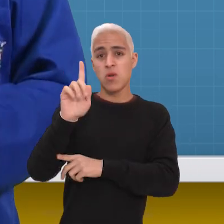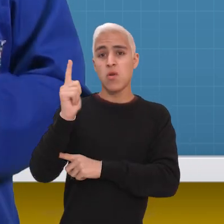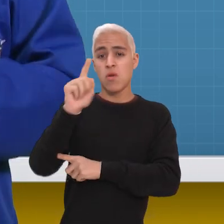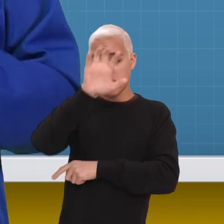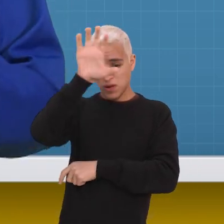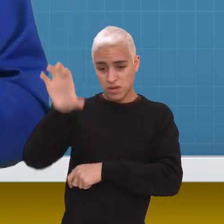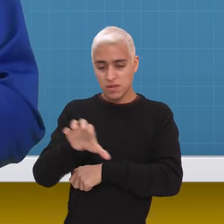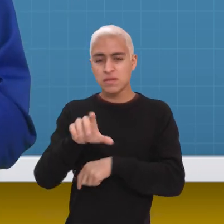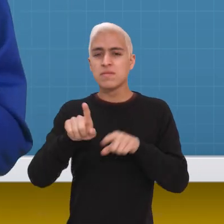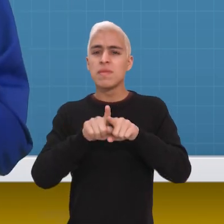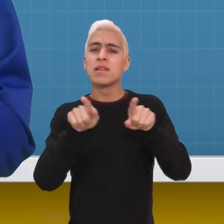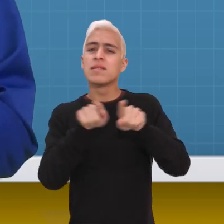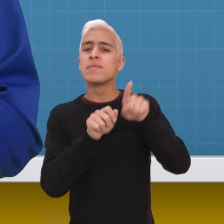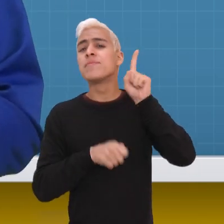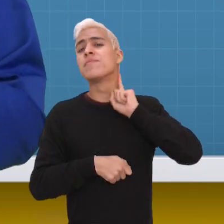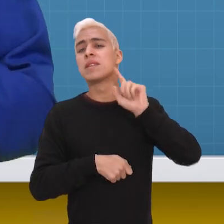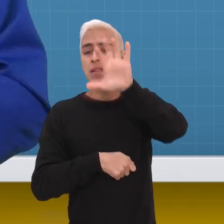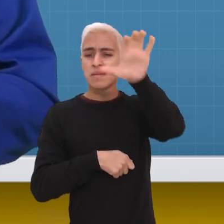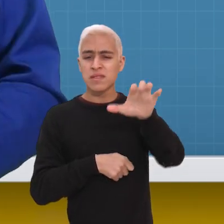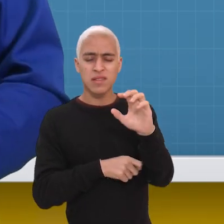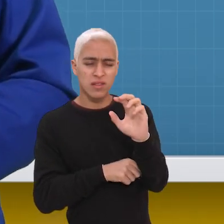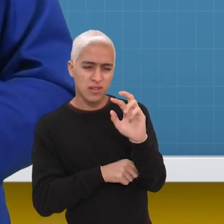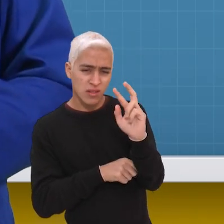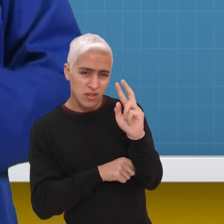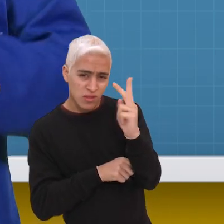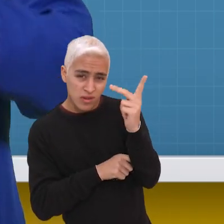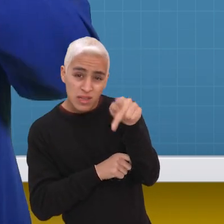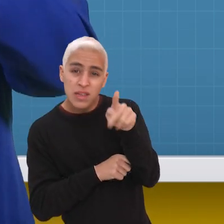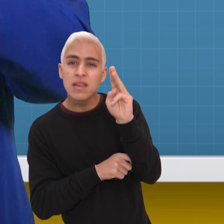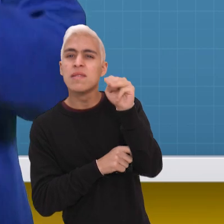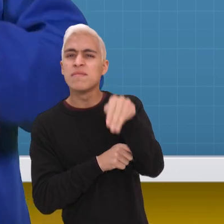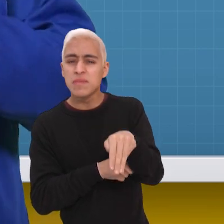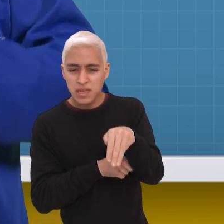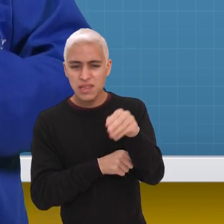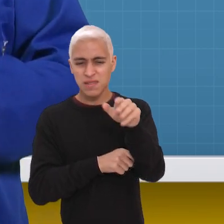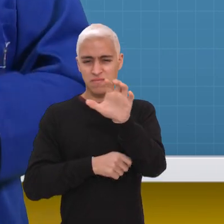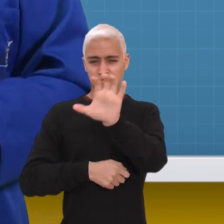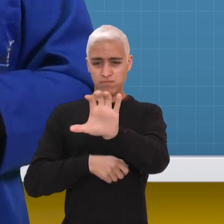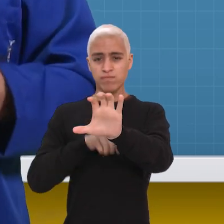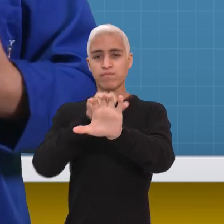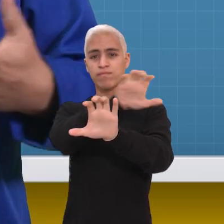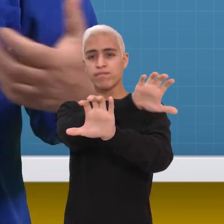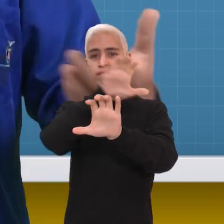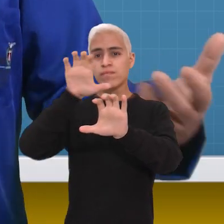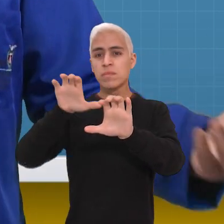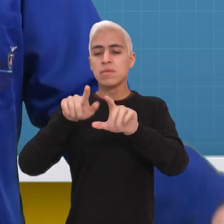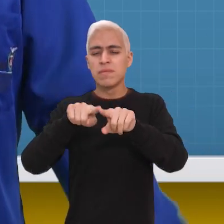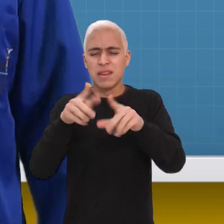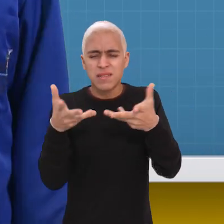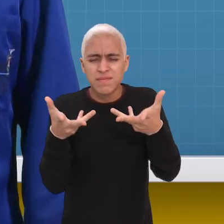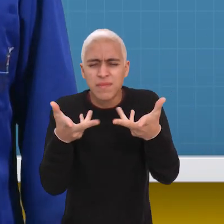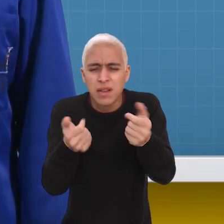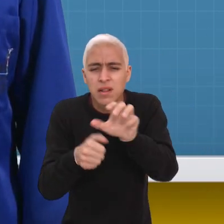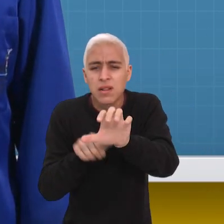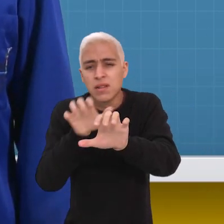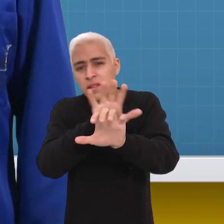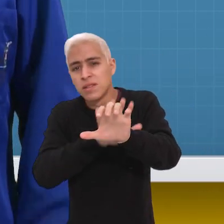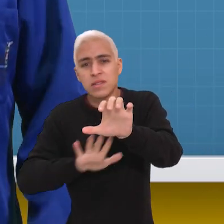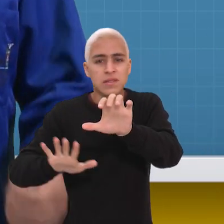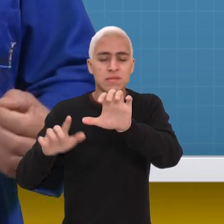Goiás. Agora tem uma pequena divisa com Minas Gerais, 2 quilômetros apenas. Então ela fica bem ali no meio. Só que lá é